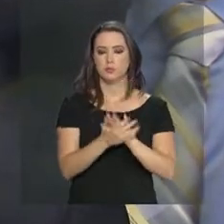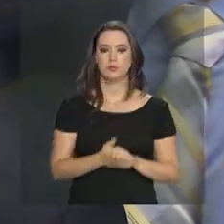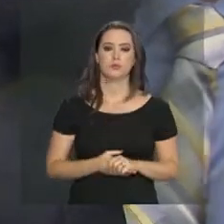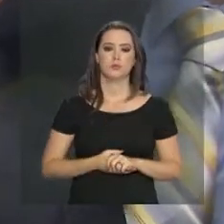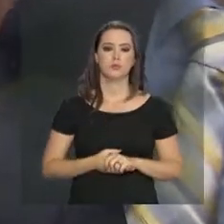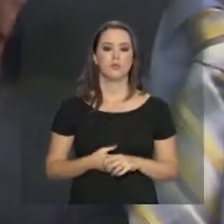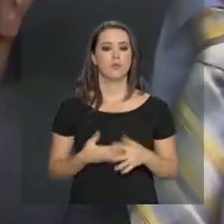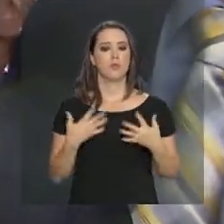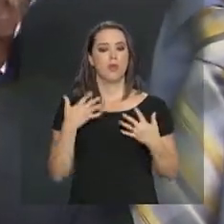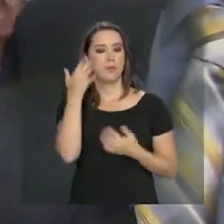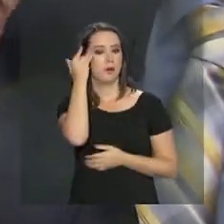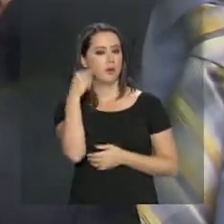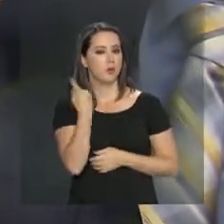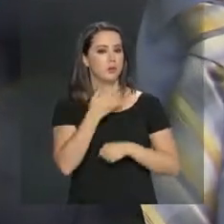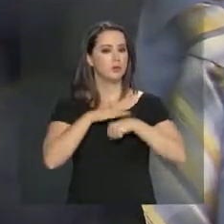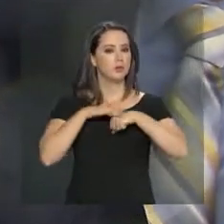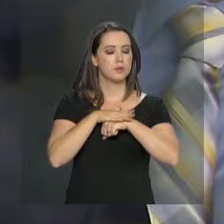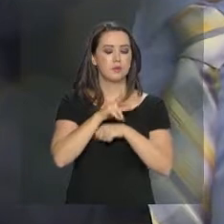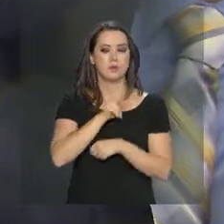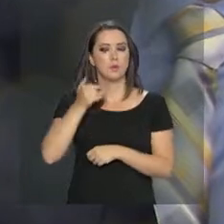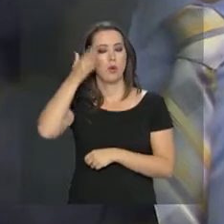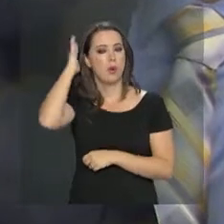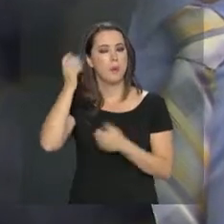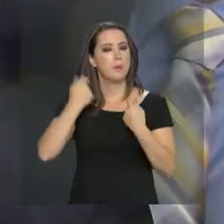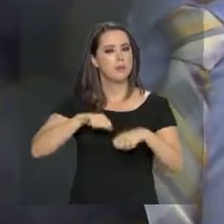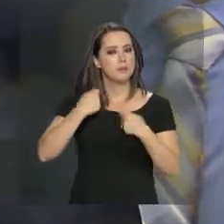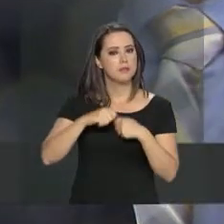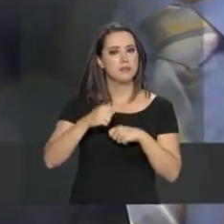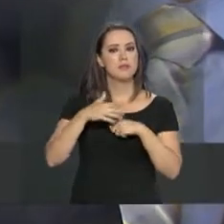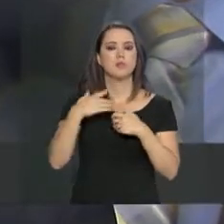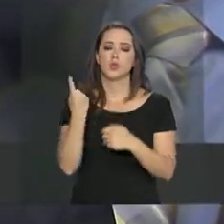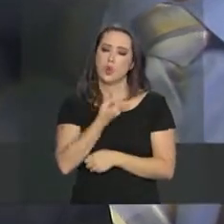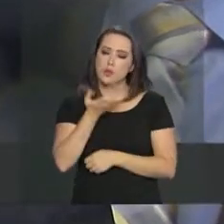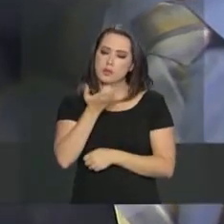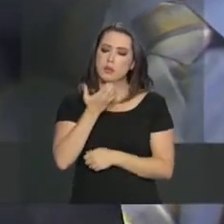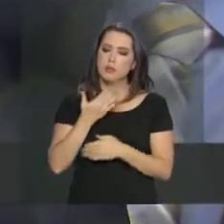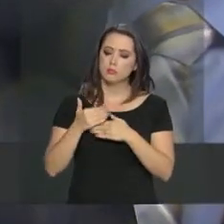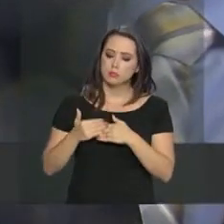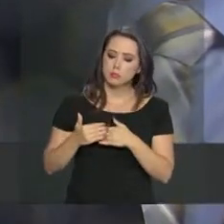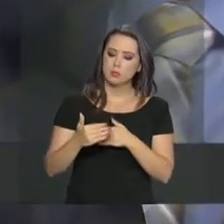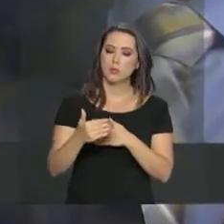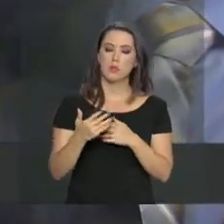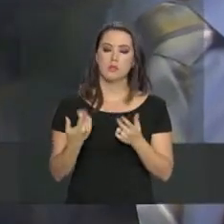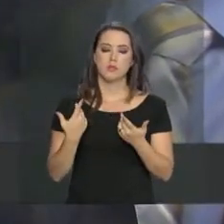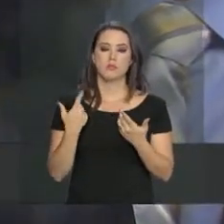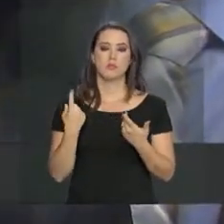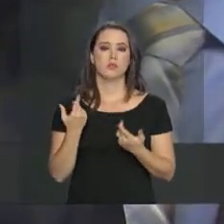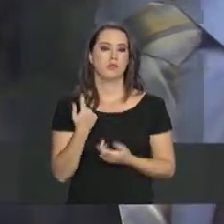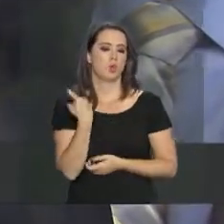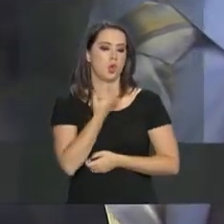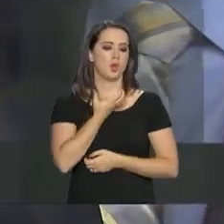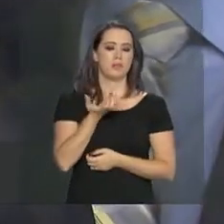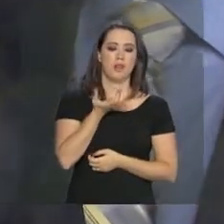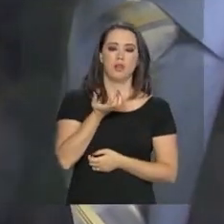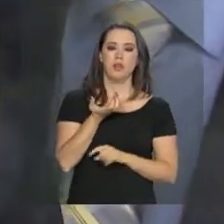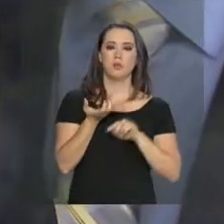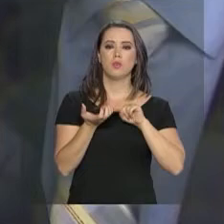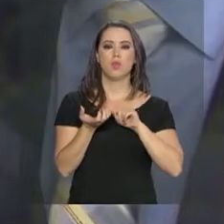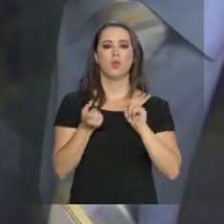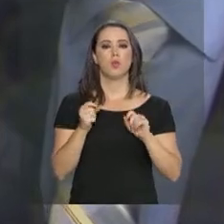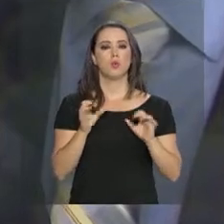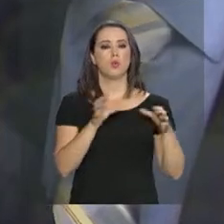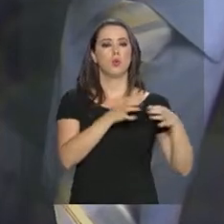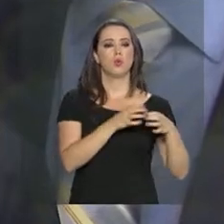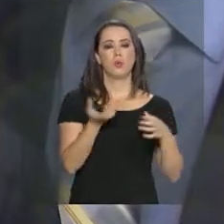conversar com termina amanhã talvez a oportunidade tem que sair alguma gostaria que saísse alguma coisa e não é o que nós queremos o que